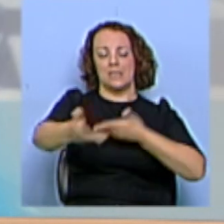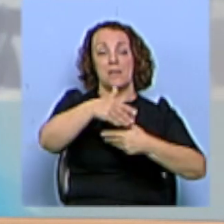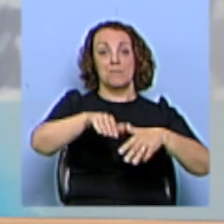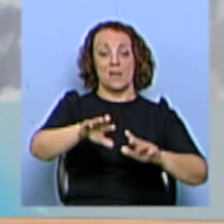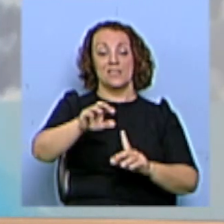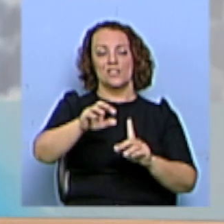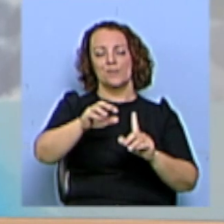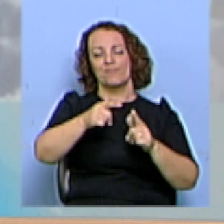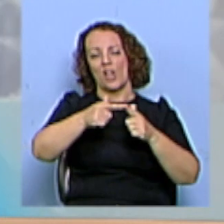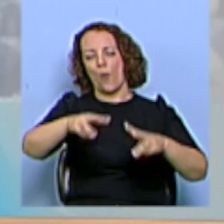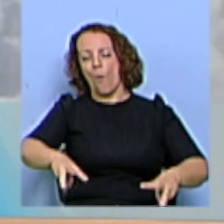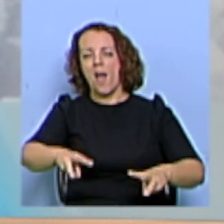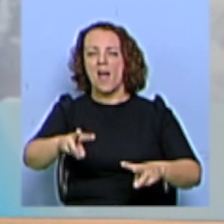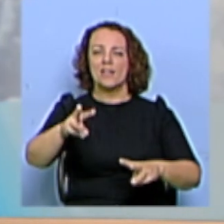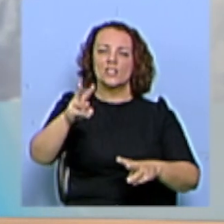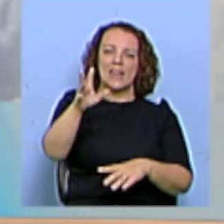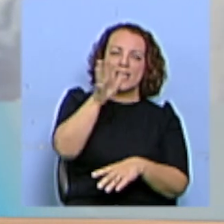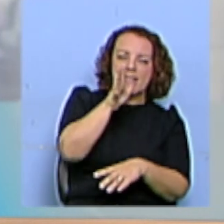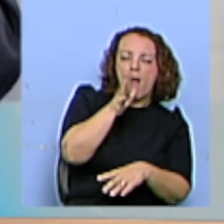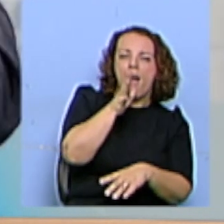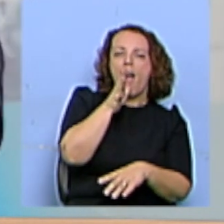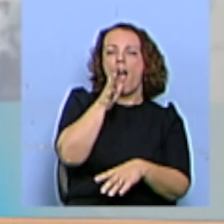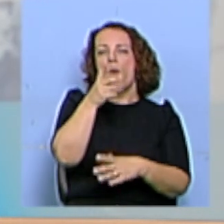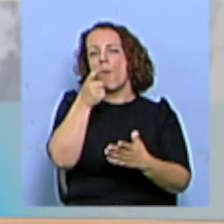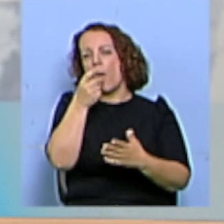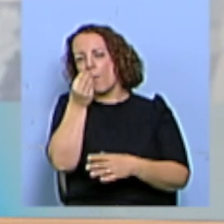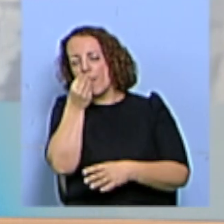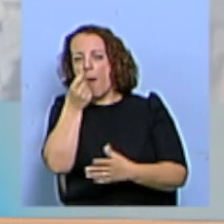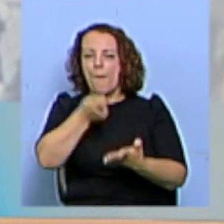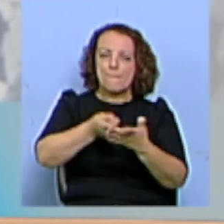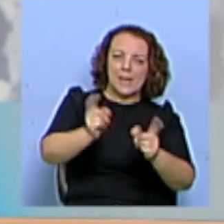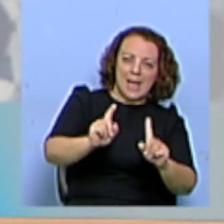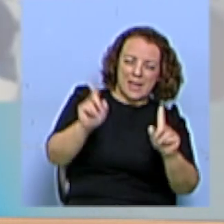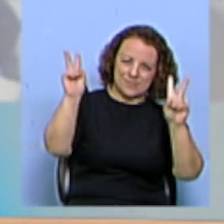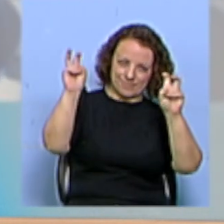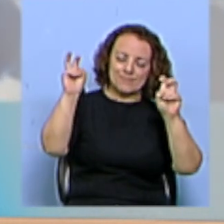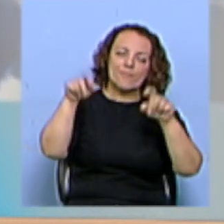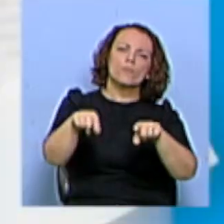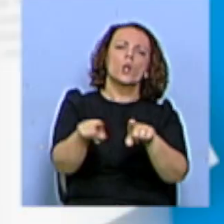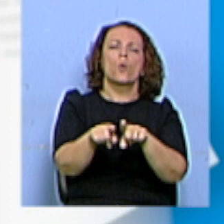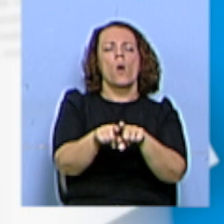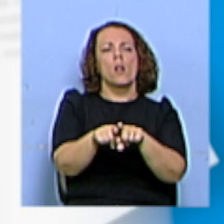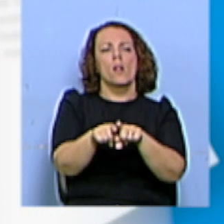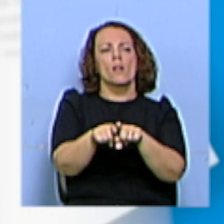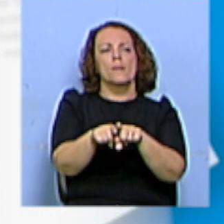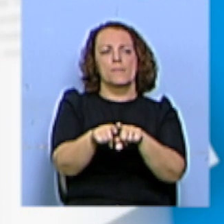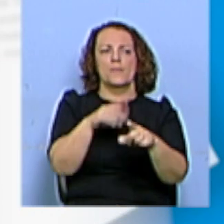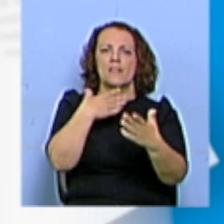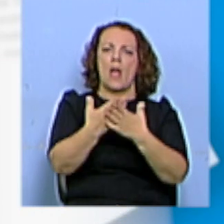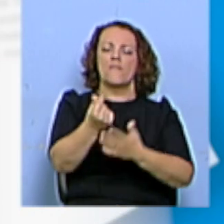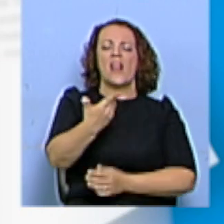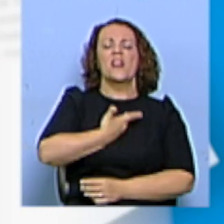linguagem figurativa das águas, comei e não pagais, quer dizer, não é a significar ficar a